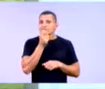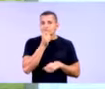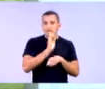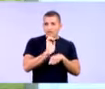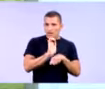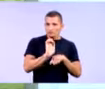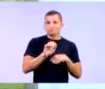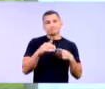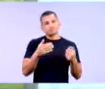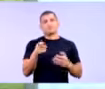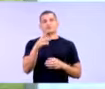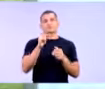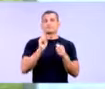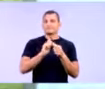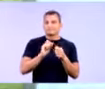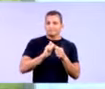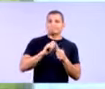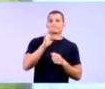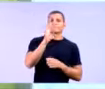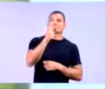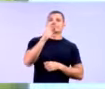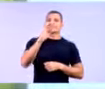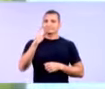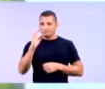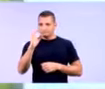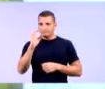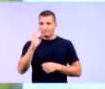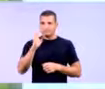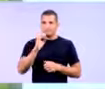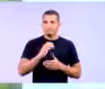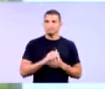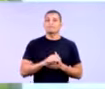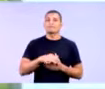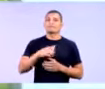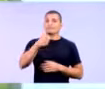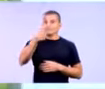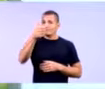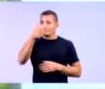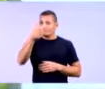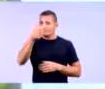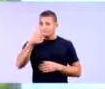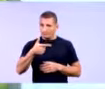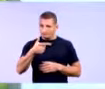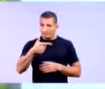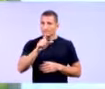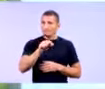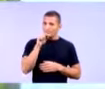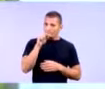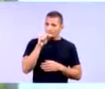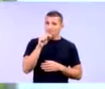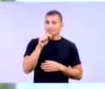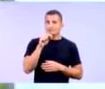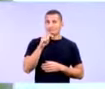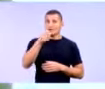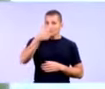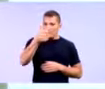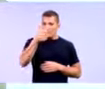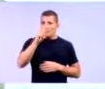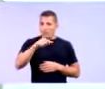vai fazer o trabalho de conclusão de curso. Ou seja, é uma segunda alternativa. A primeira é cumprir o estágio, que